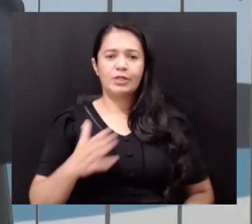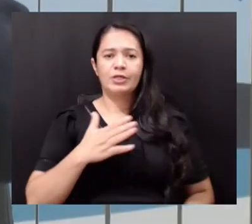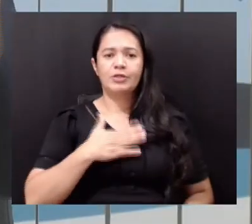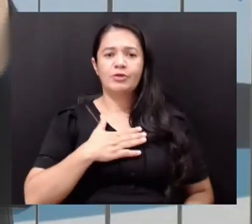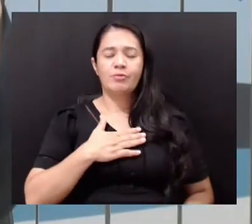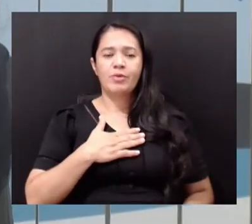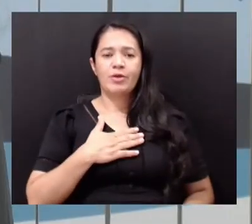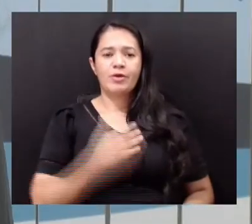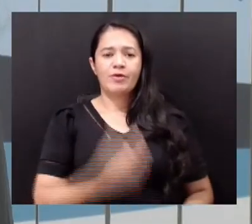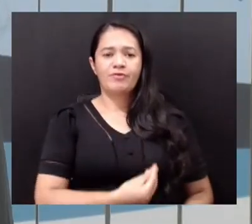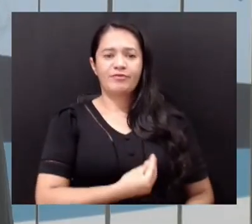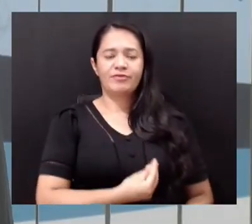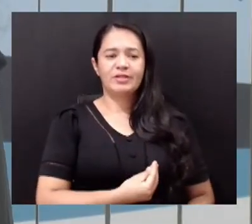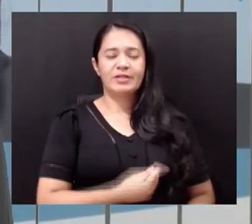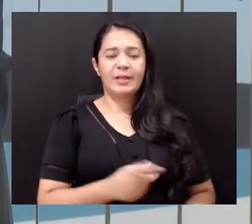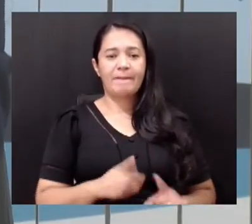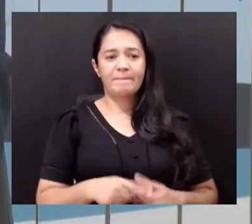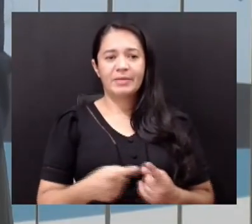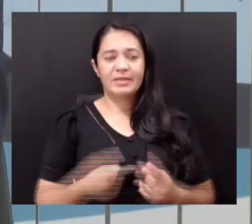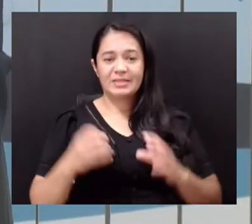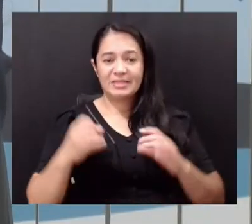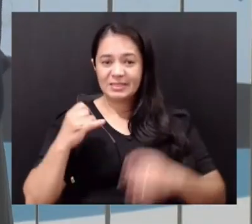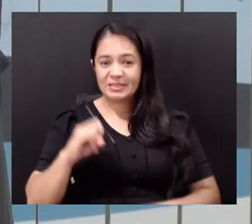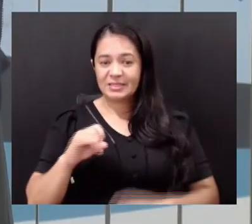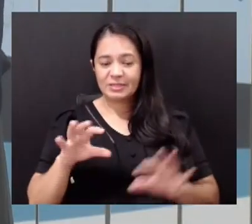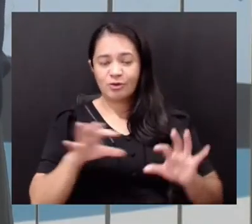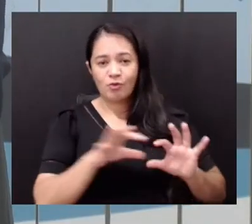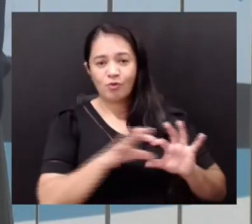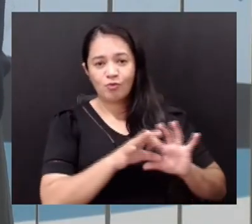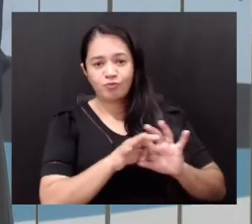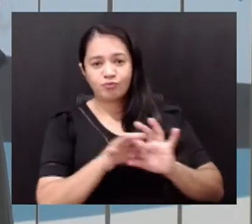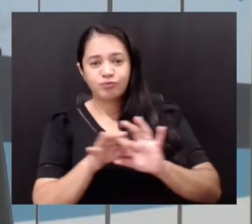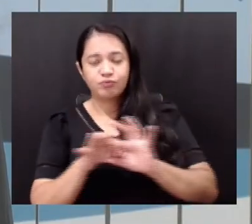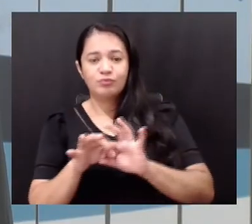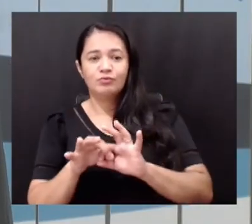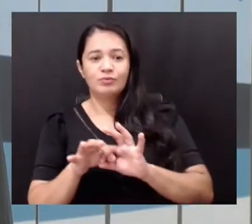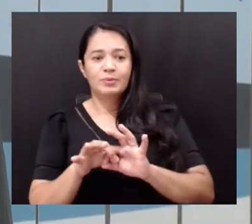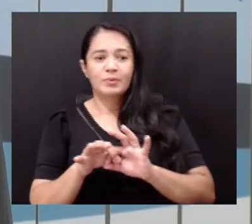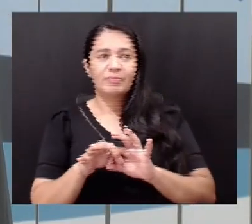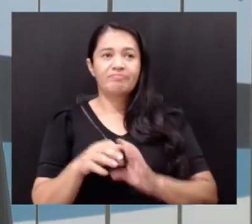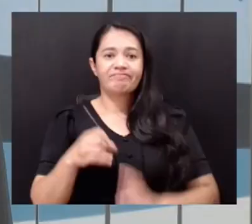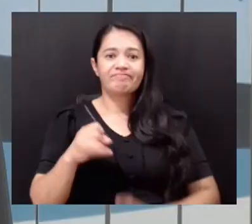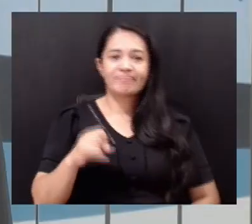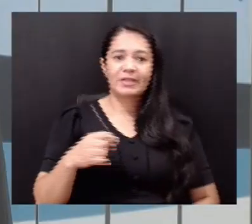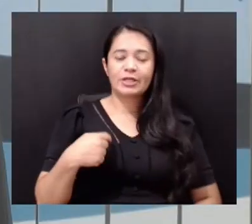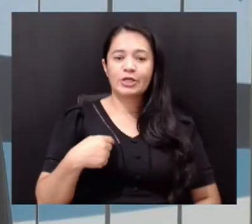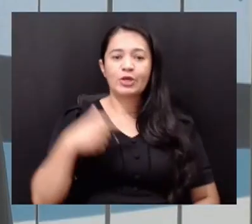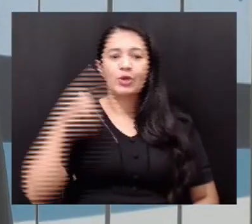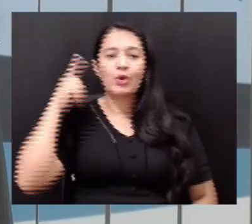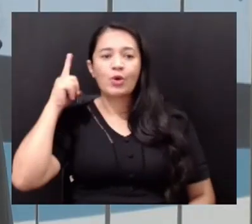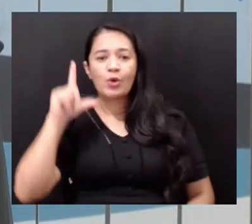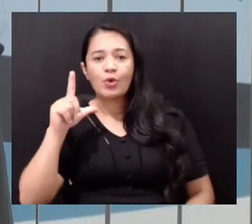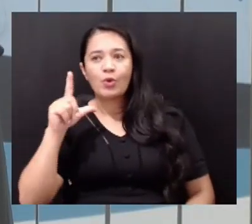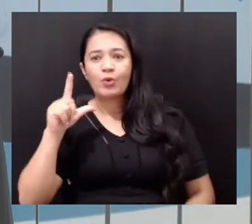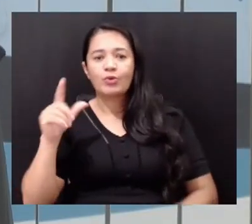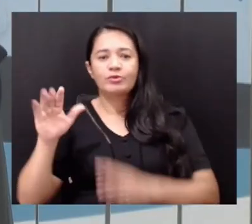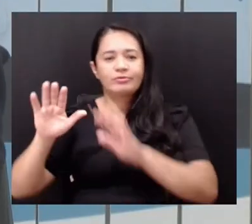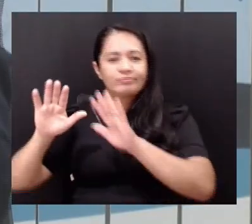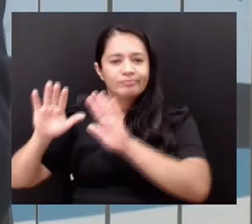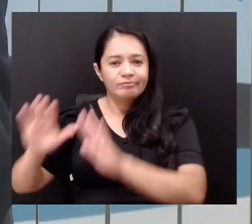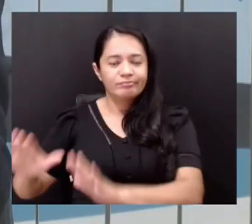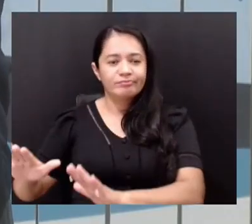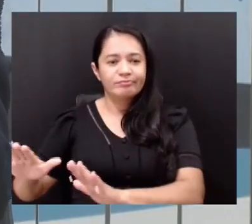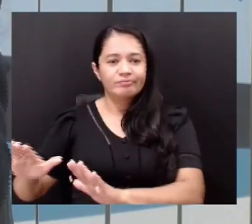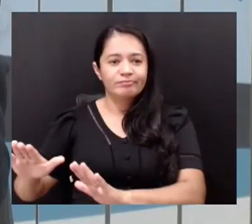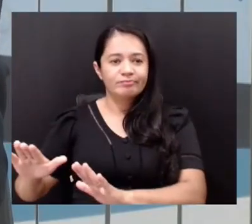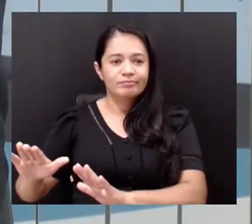quando eu pego todo esse contexto e você colocou, será que eu consigo desligar, né? Tem